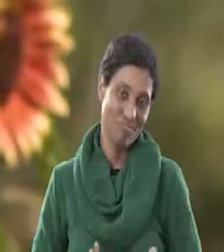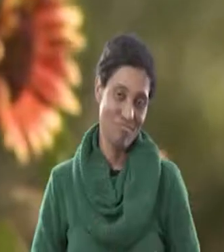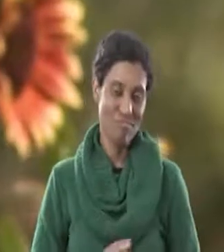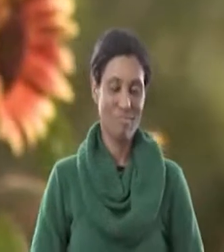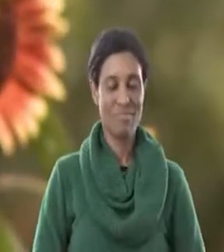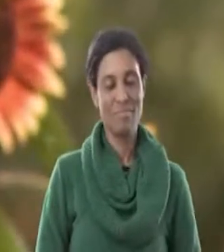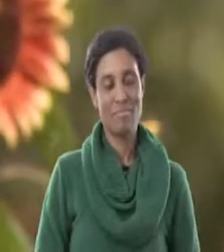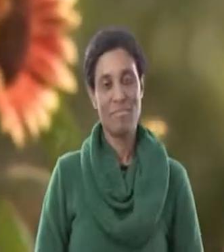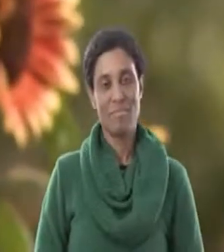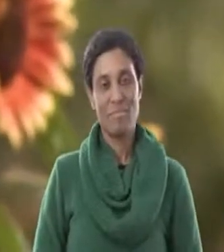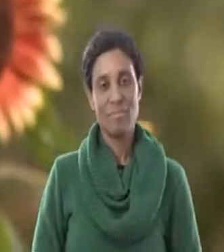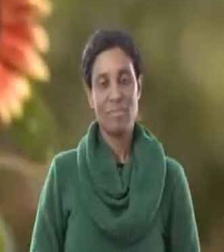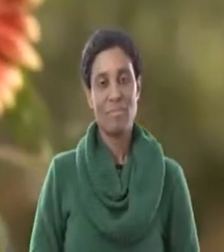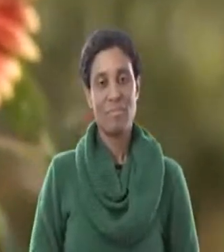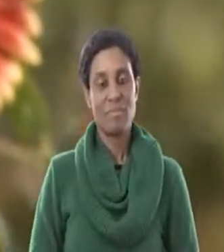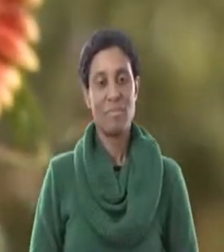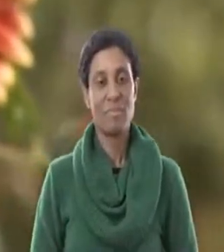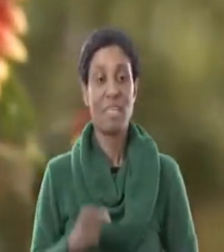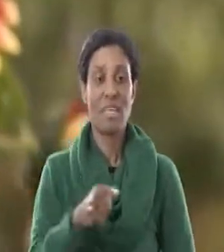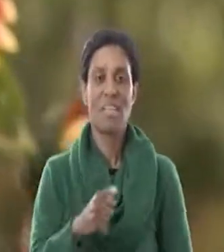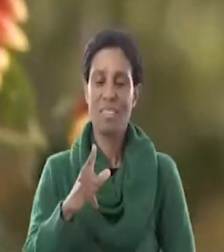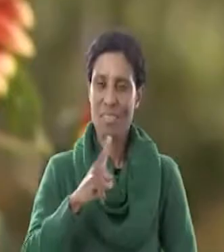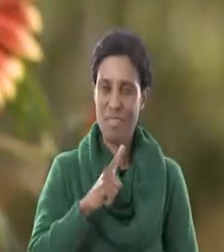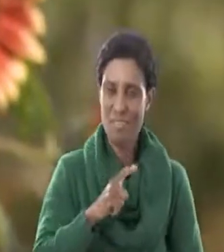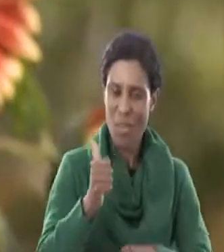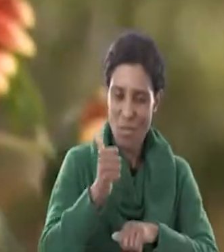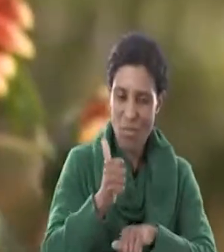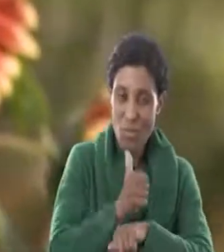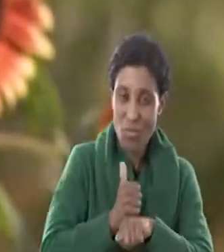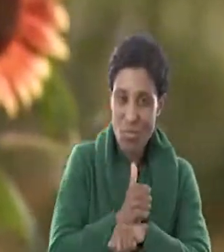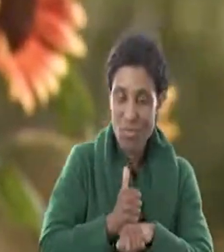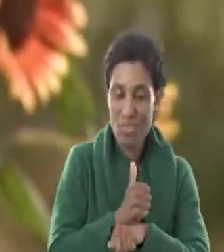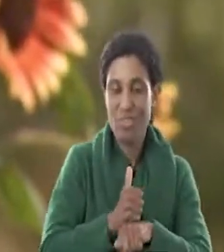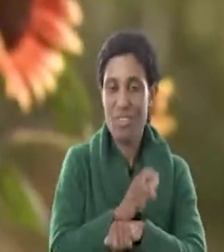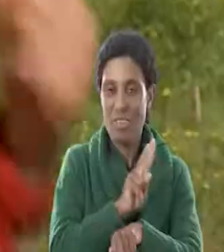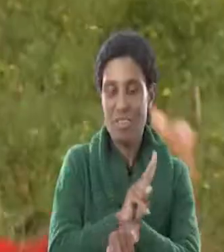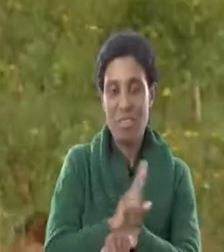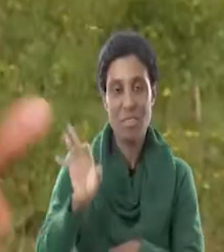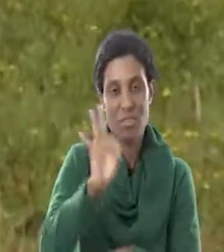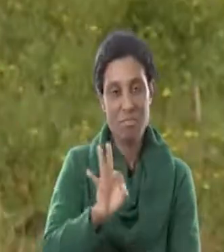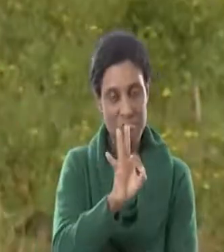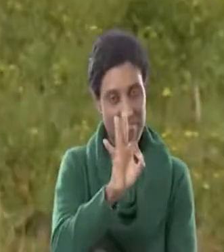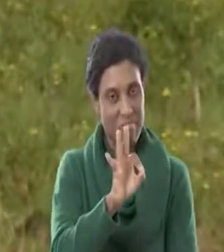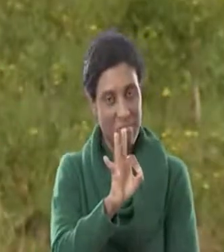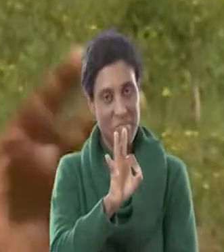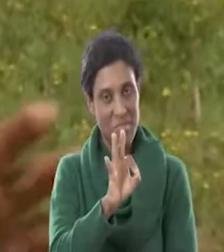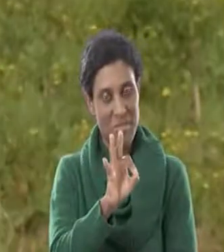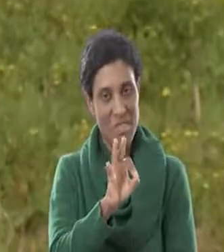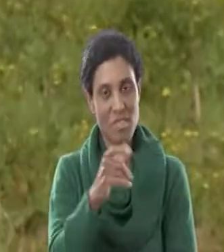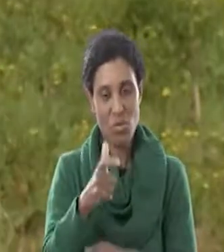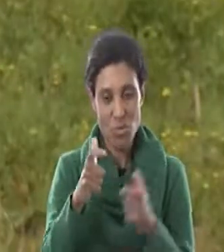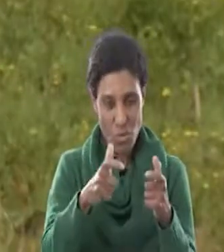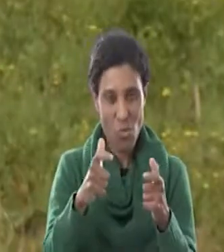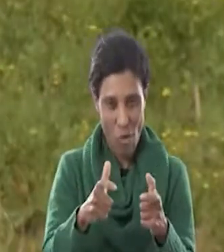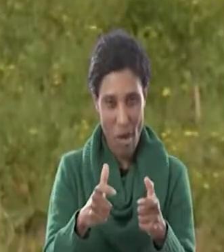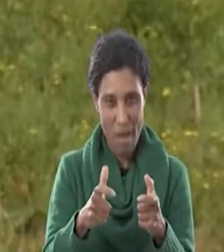processamento, né? Só é o agricultor, porque aqui nós temos uns mini agricultores. A maioria do sítio é do tamanho desse aqui, um hectare, meio